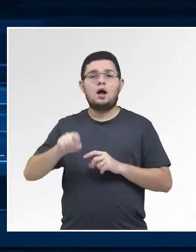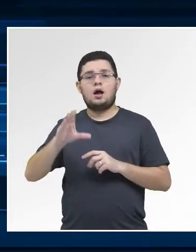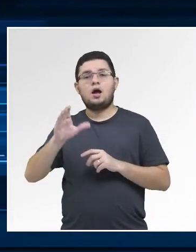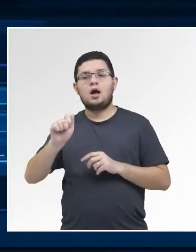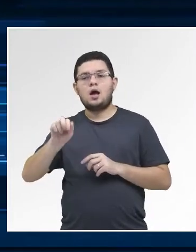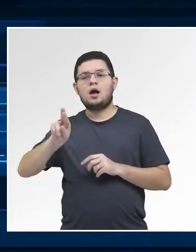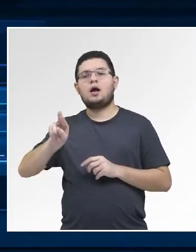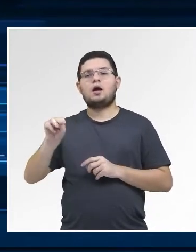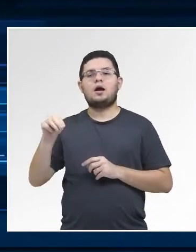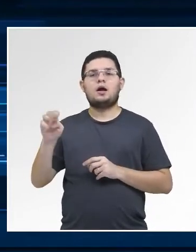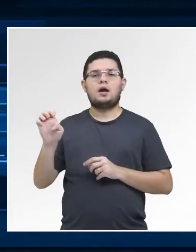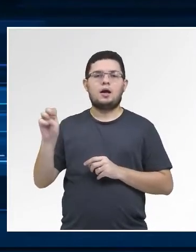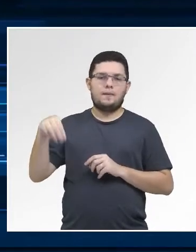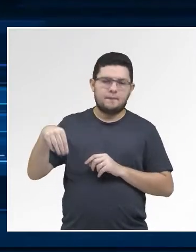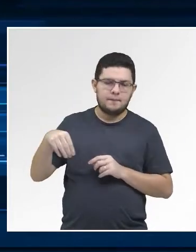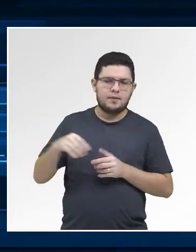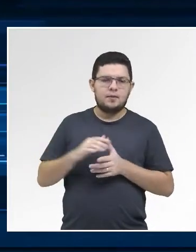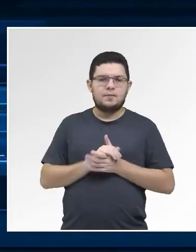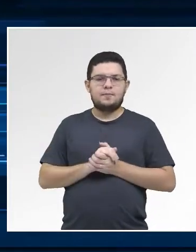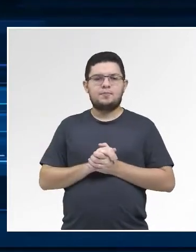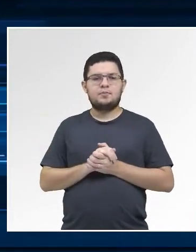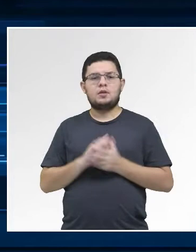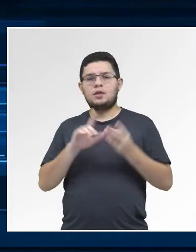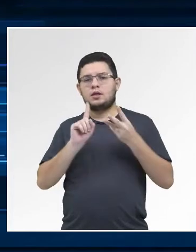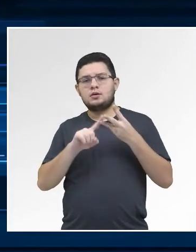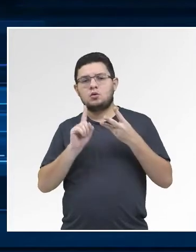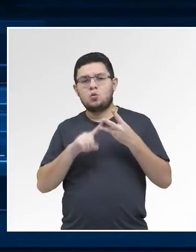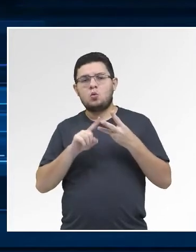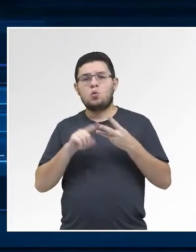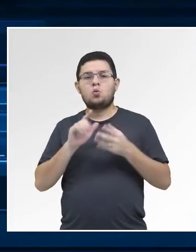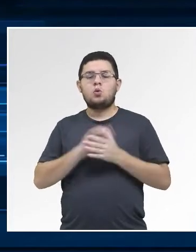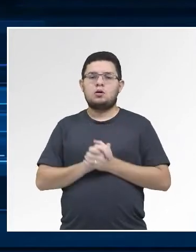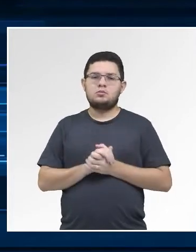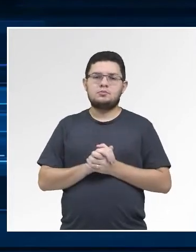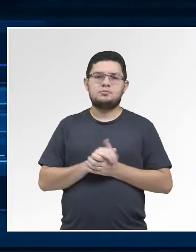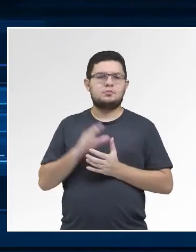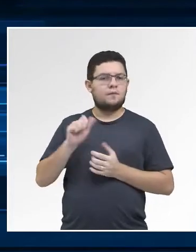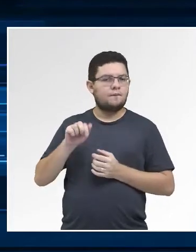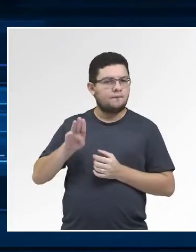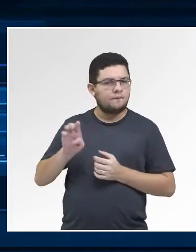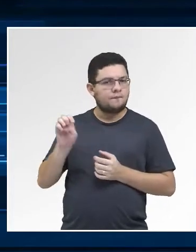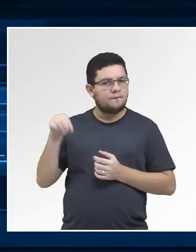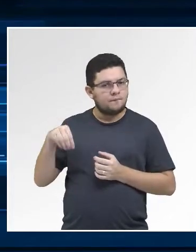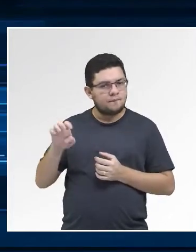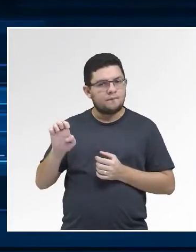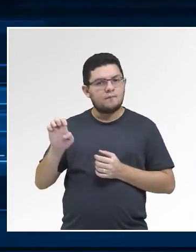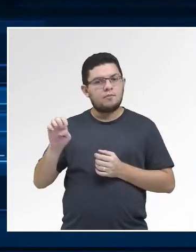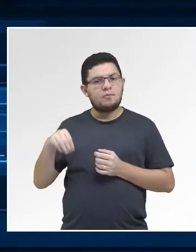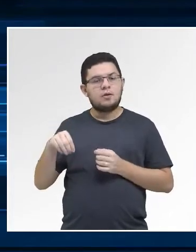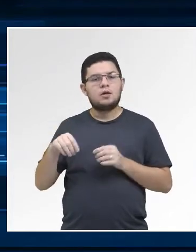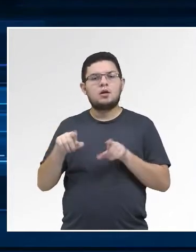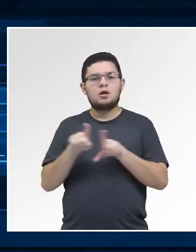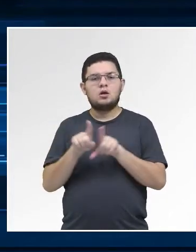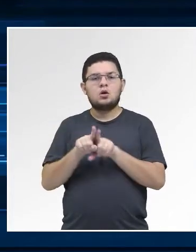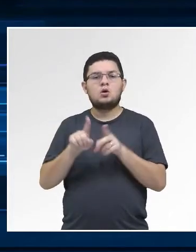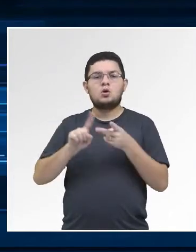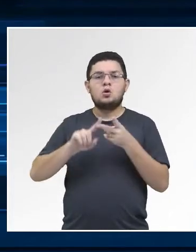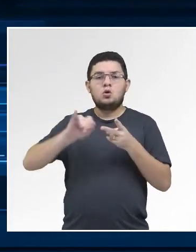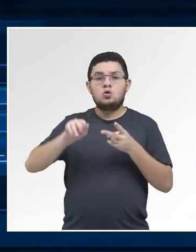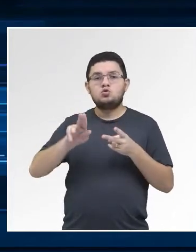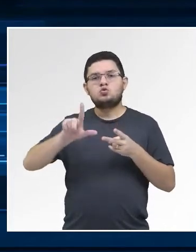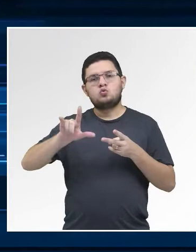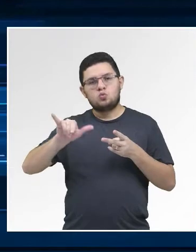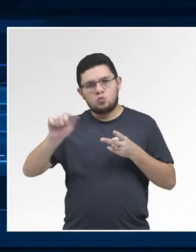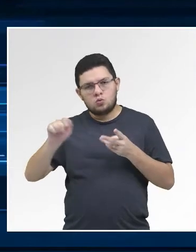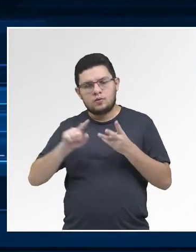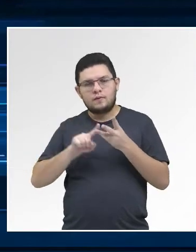de classe. E por último, Carmen, Julia e Victoria are not friends, né? Essas três personagens aí, né,